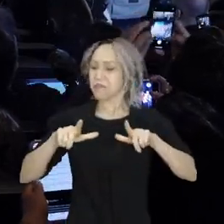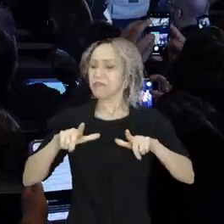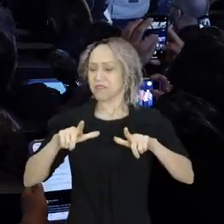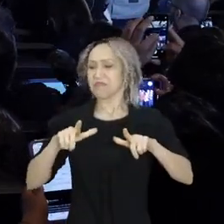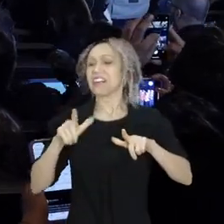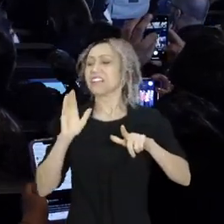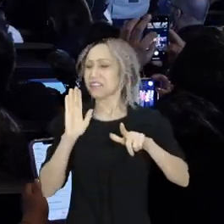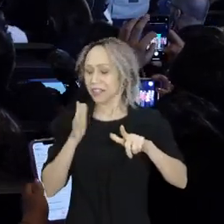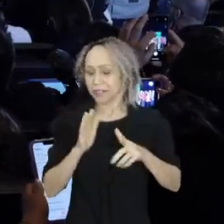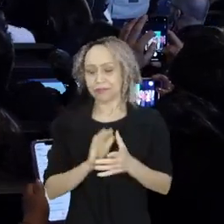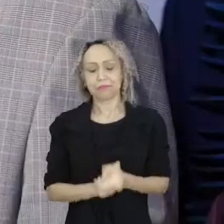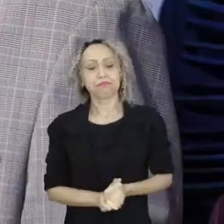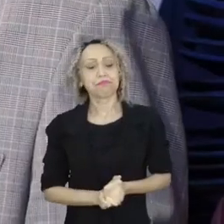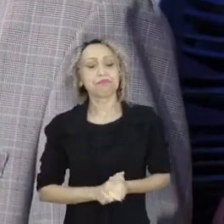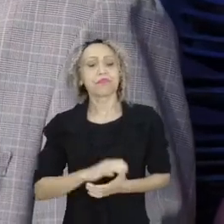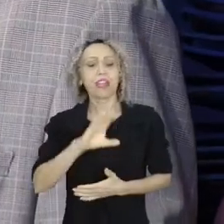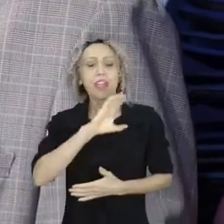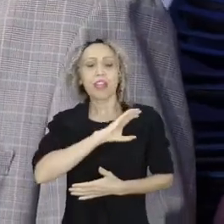companheiras e companheiros,